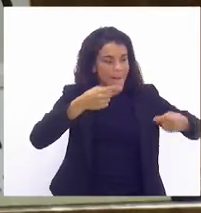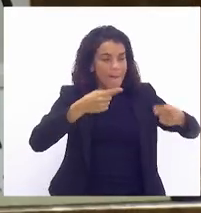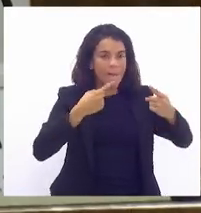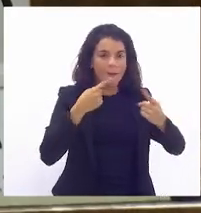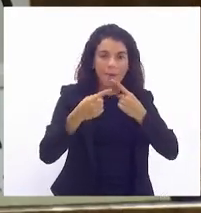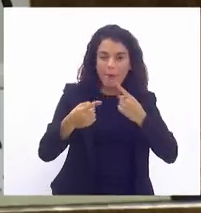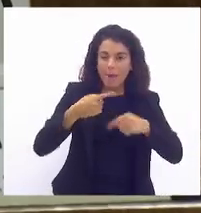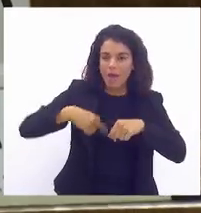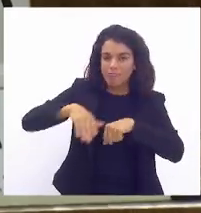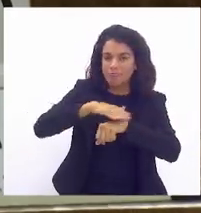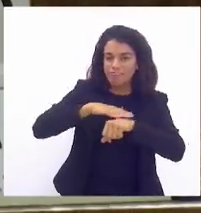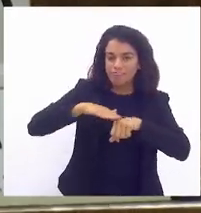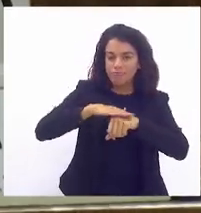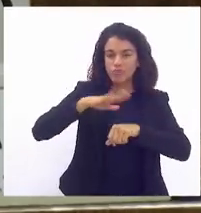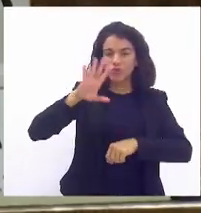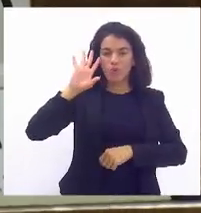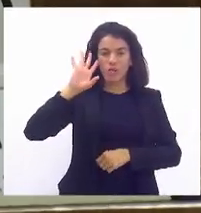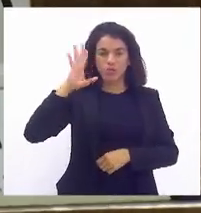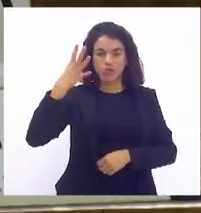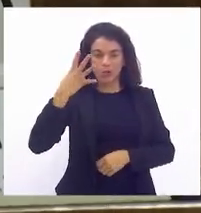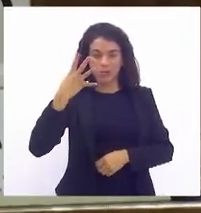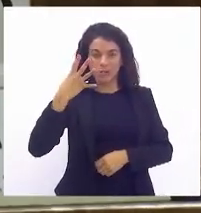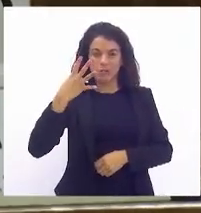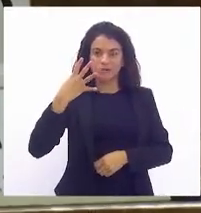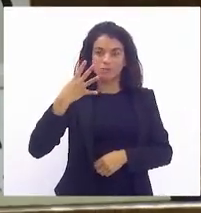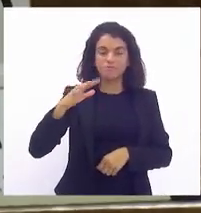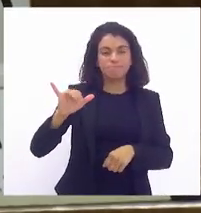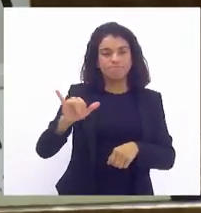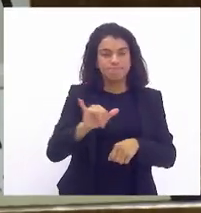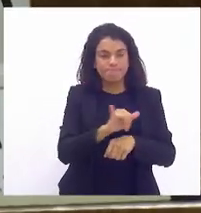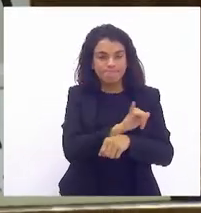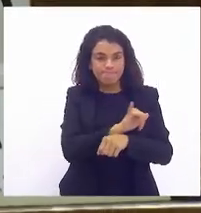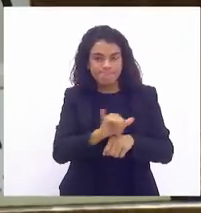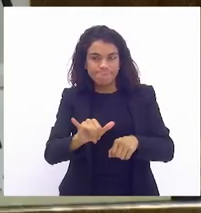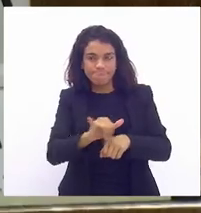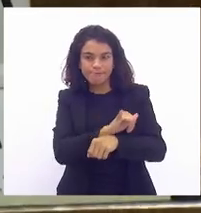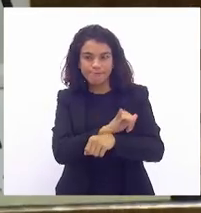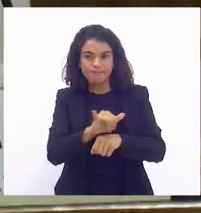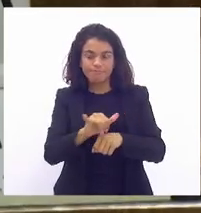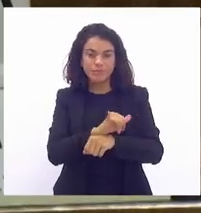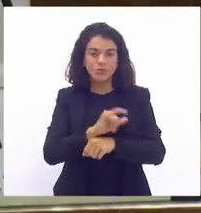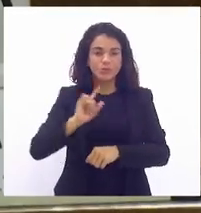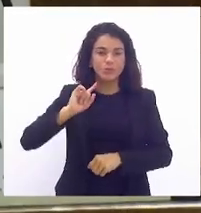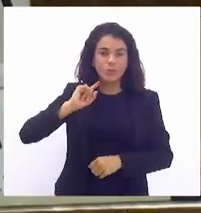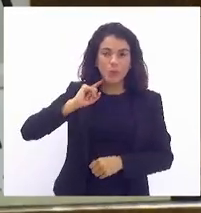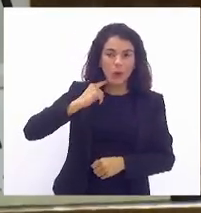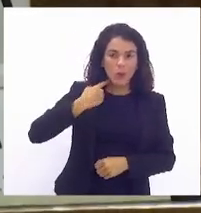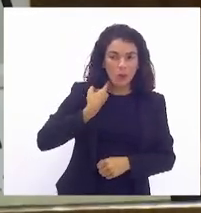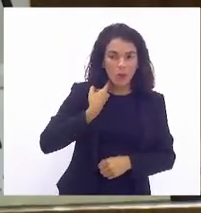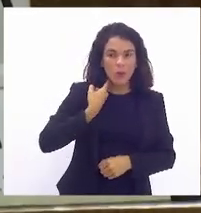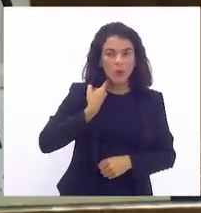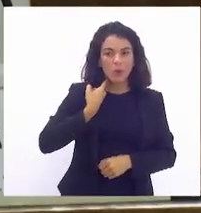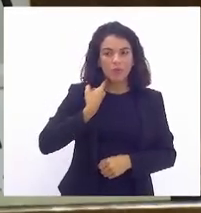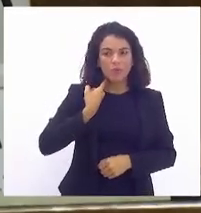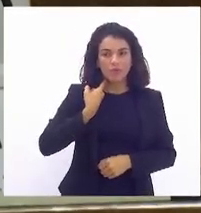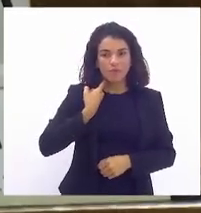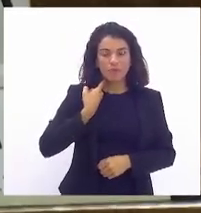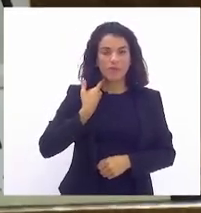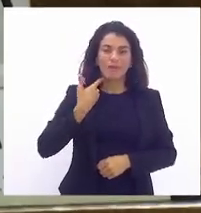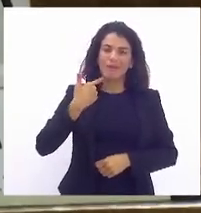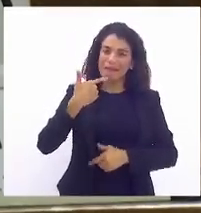solução para resolver essa questão da poluição que atormenta e